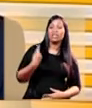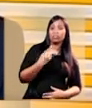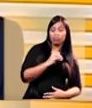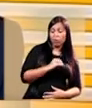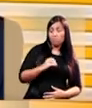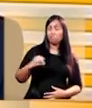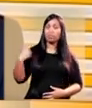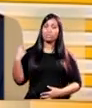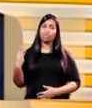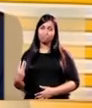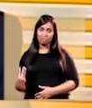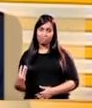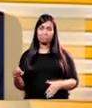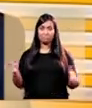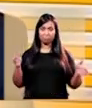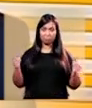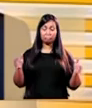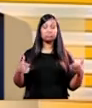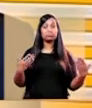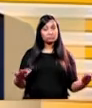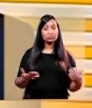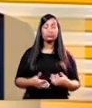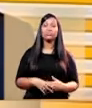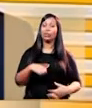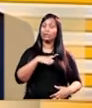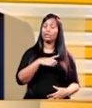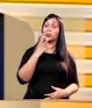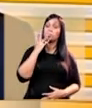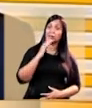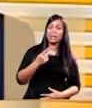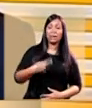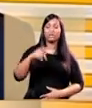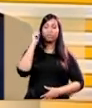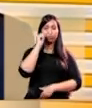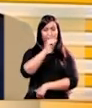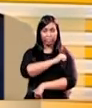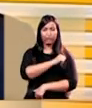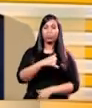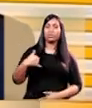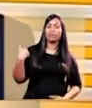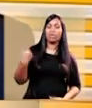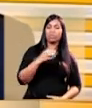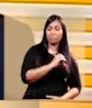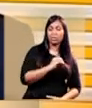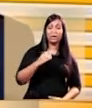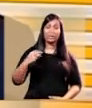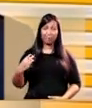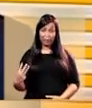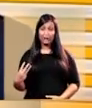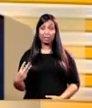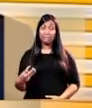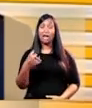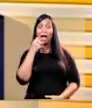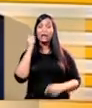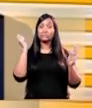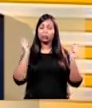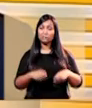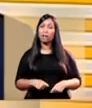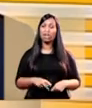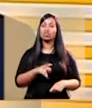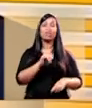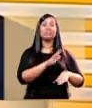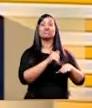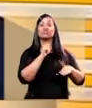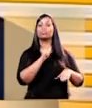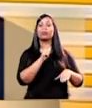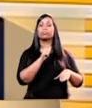0 a 3. Então, obviamente, quando tem uma criança aqui em São José do Rio Preto, da faixa de 0 a 3, disponível à adoção,